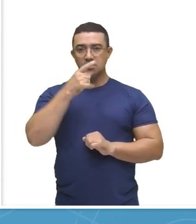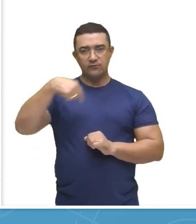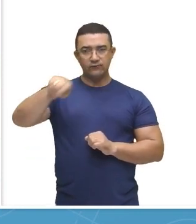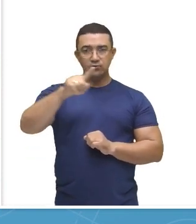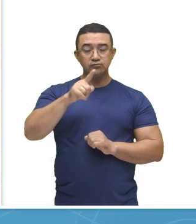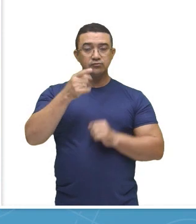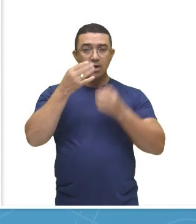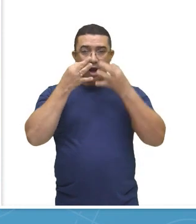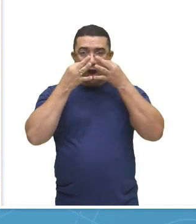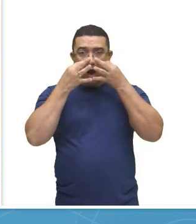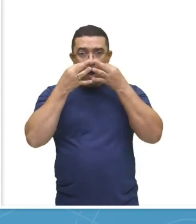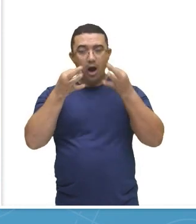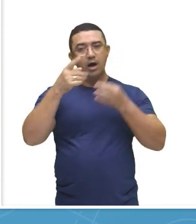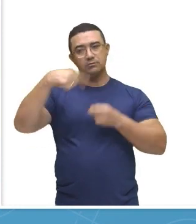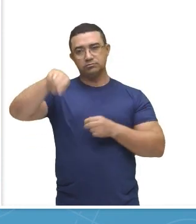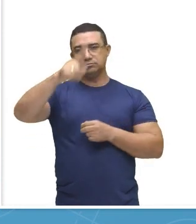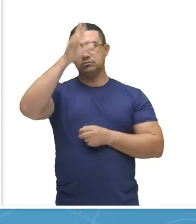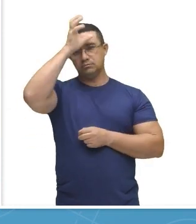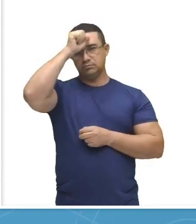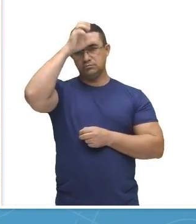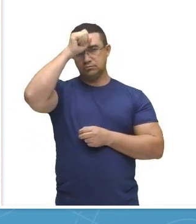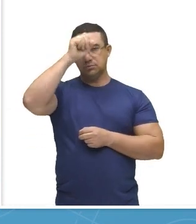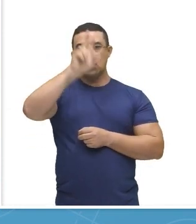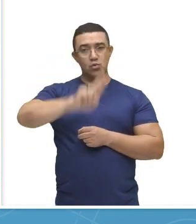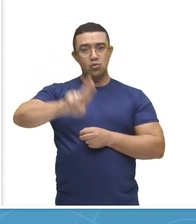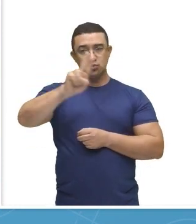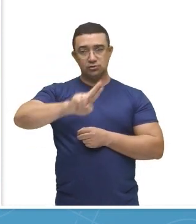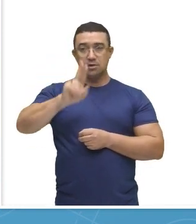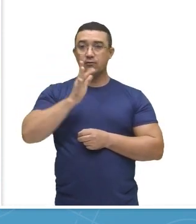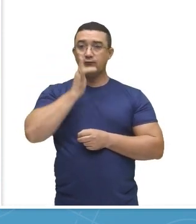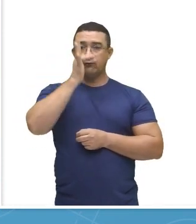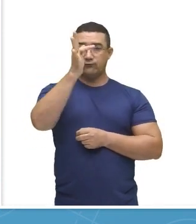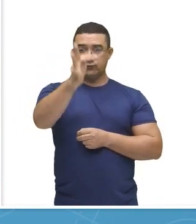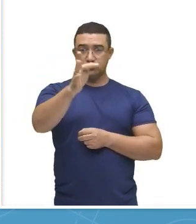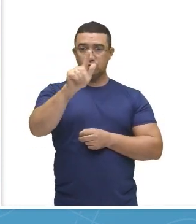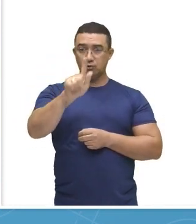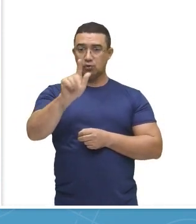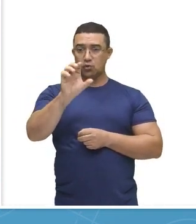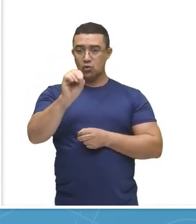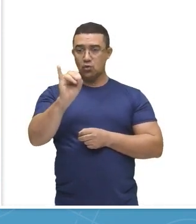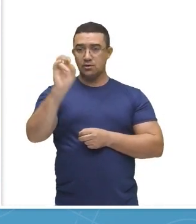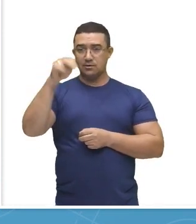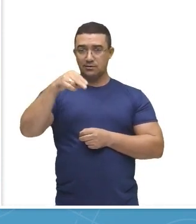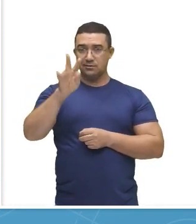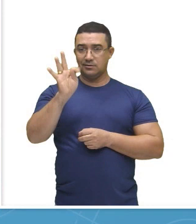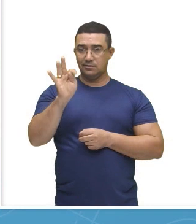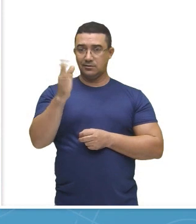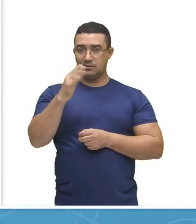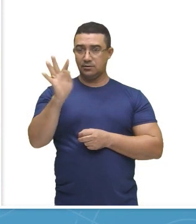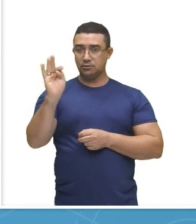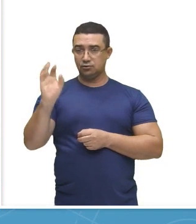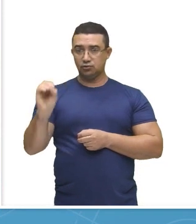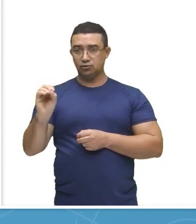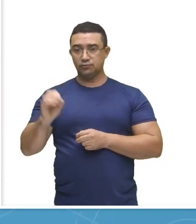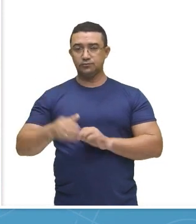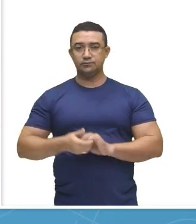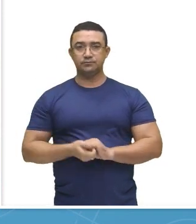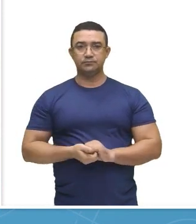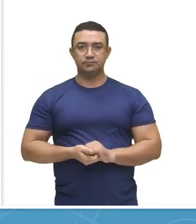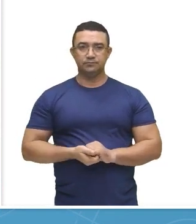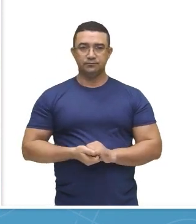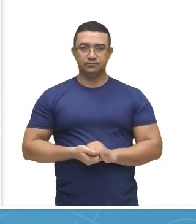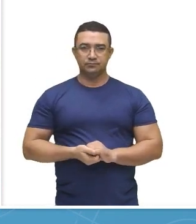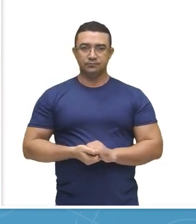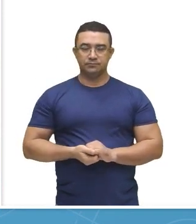fiquem bem craques utilizando o futuro com going to na sua forma afirmativa. Vimos